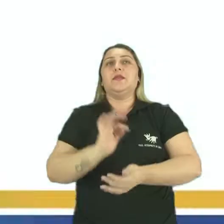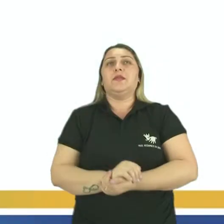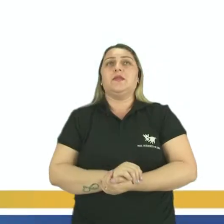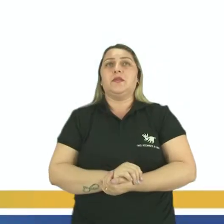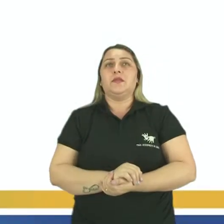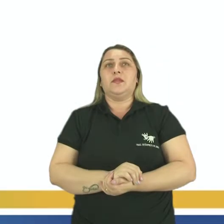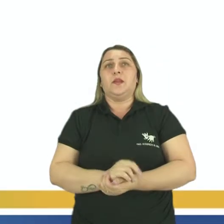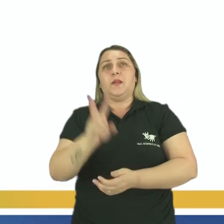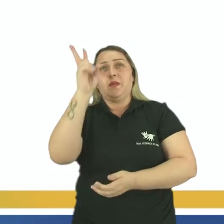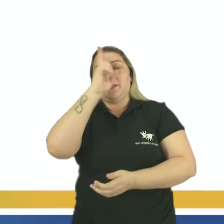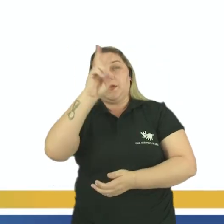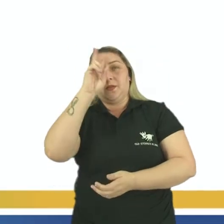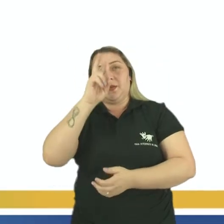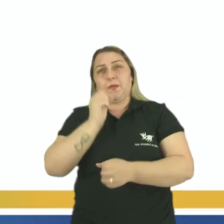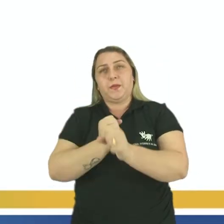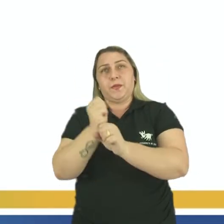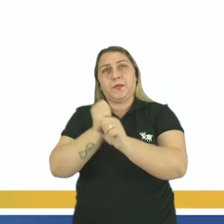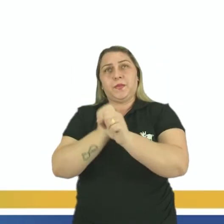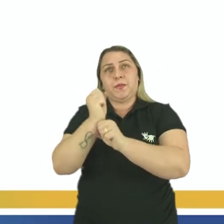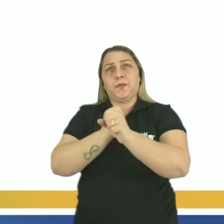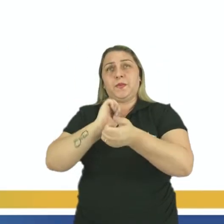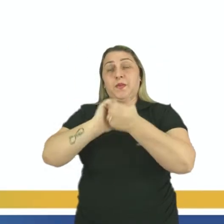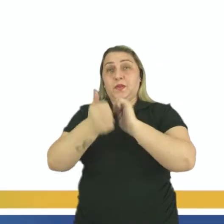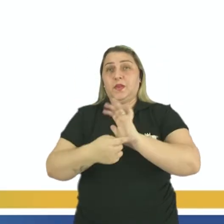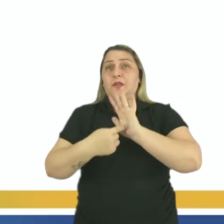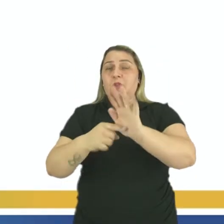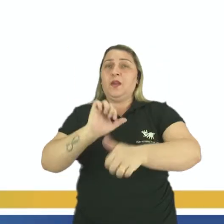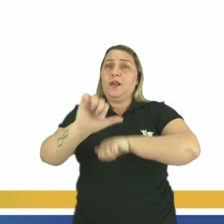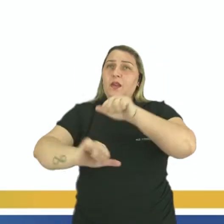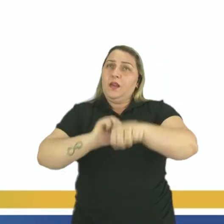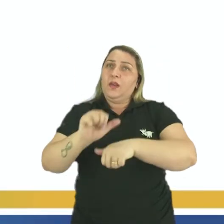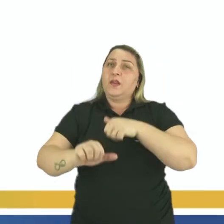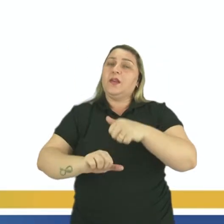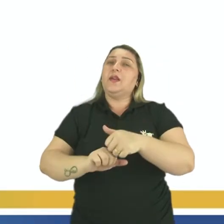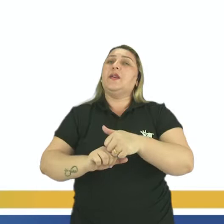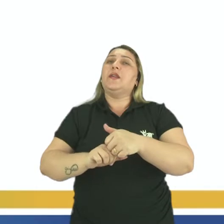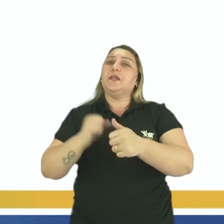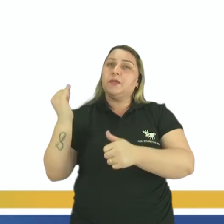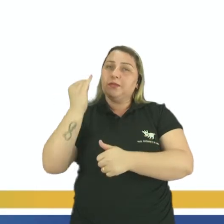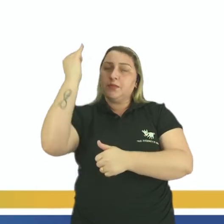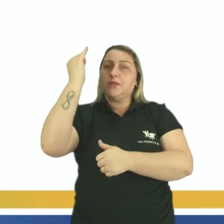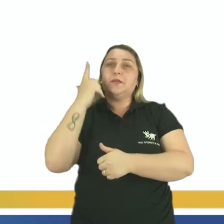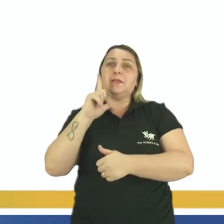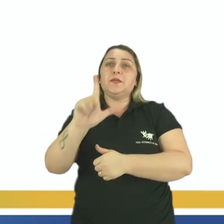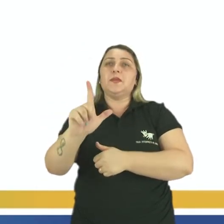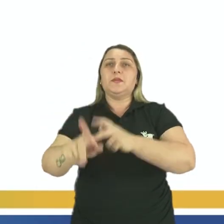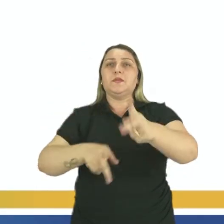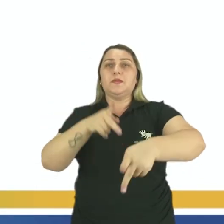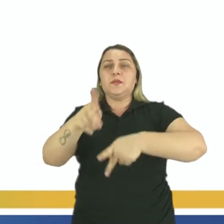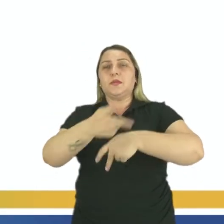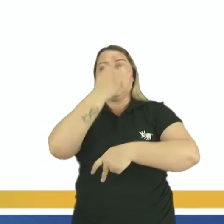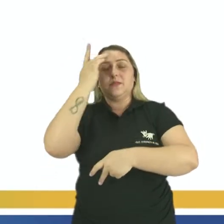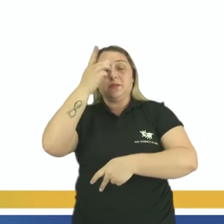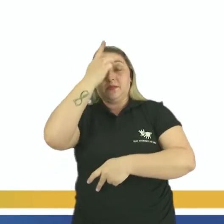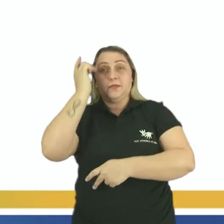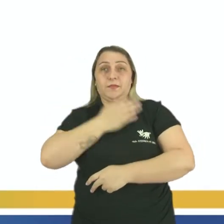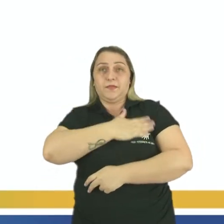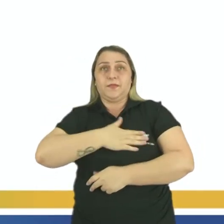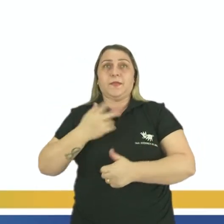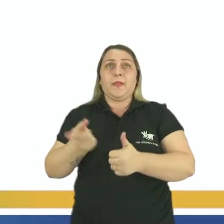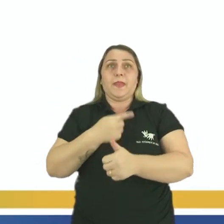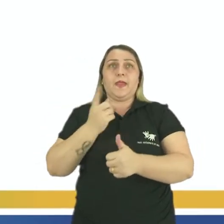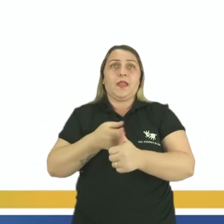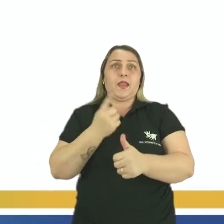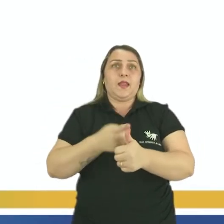Um pouco da história ao longo dos anos, o esporte apresentou mudanças significativas para ganhar popularidade. A primeira,